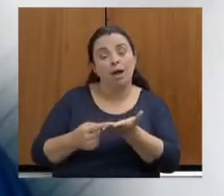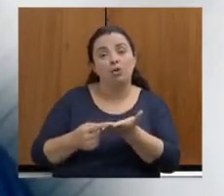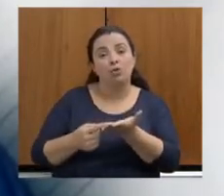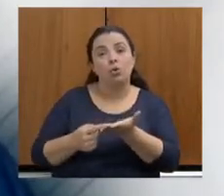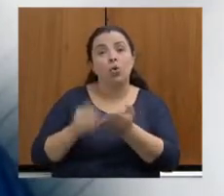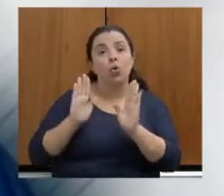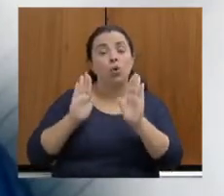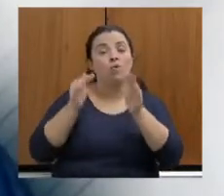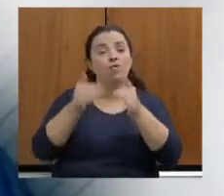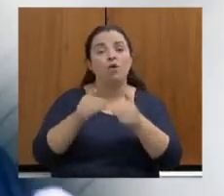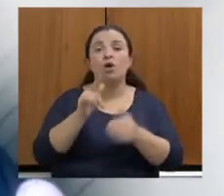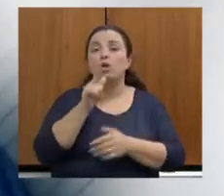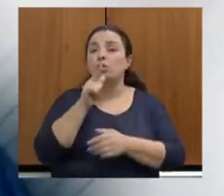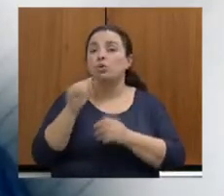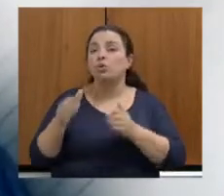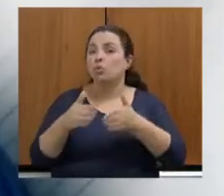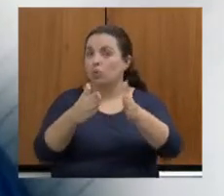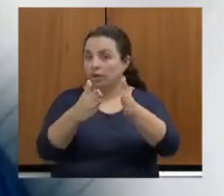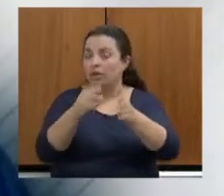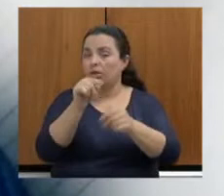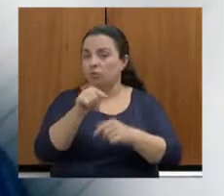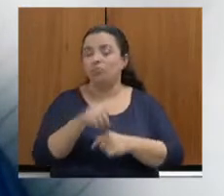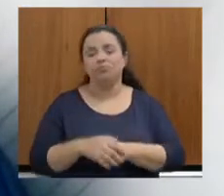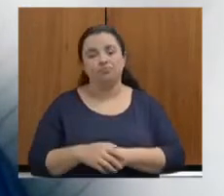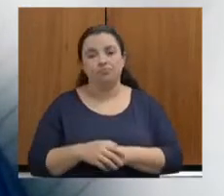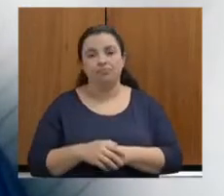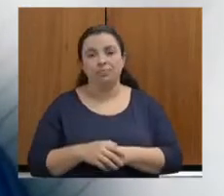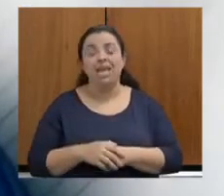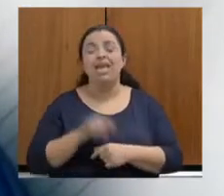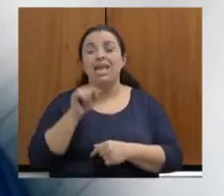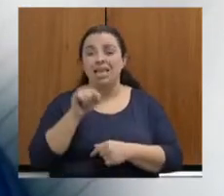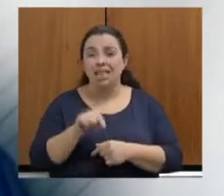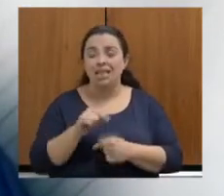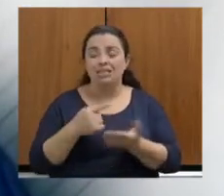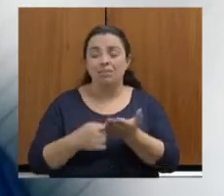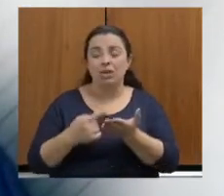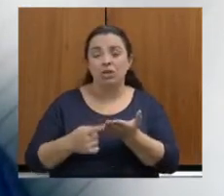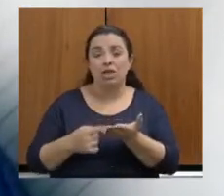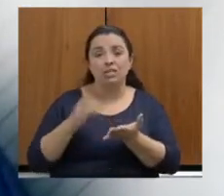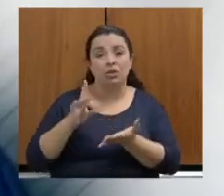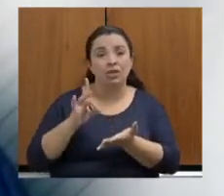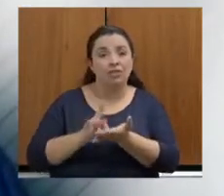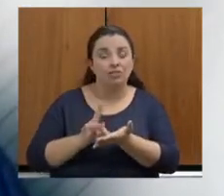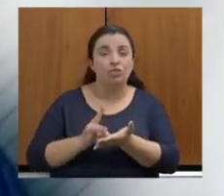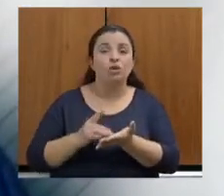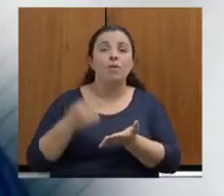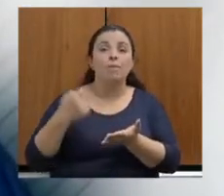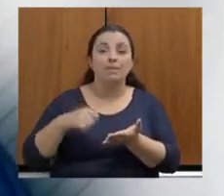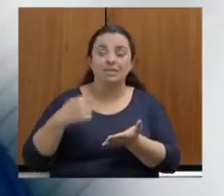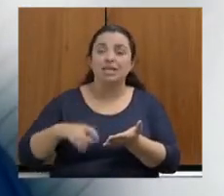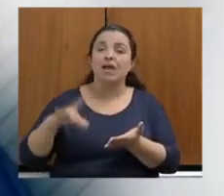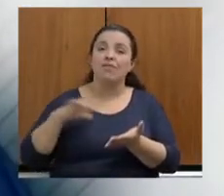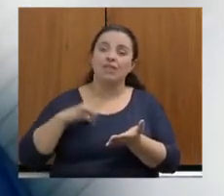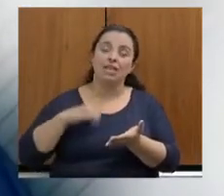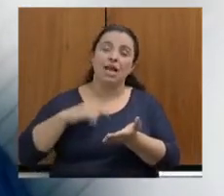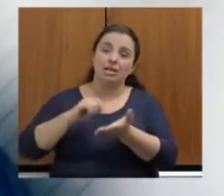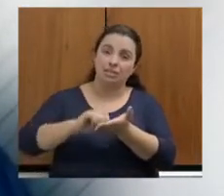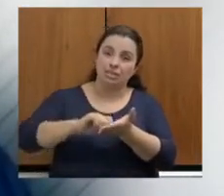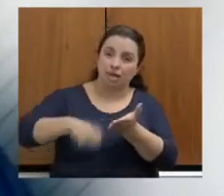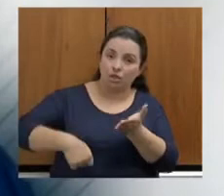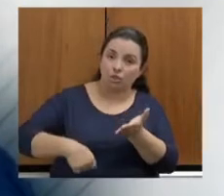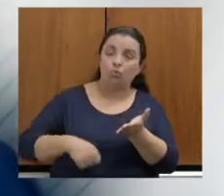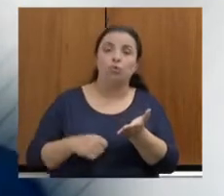Rio Doce E aí né Cê pactuação definitiva envolveria assinatura dois